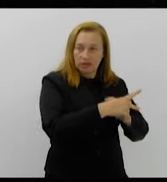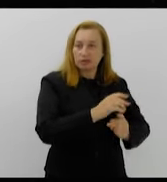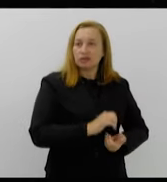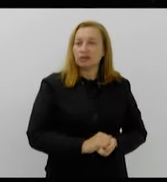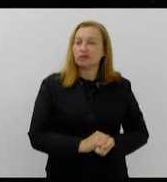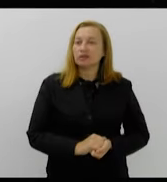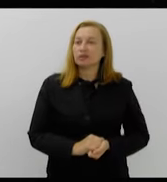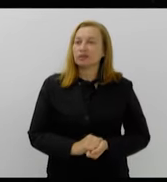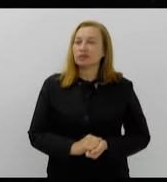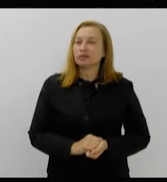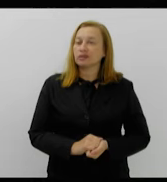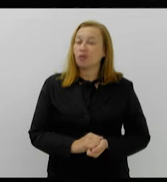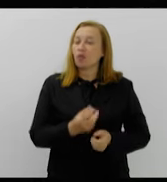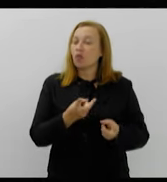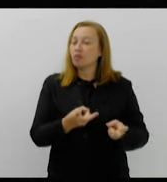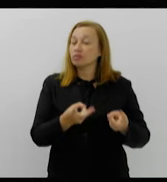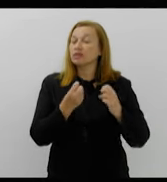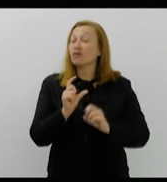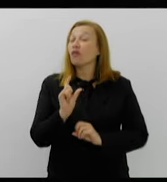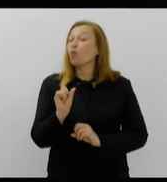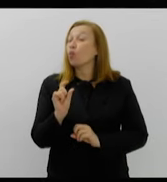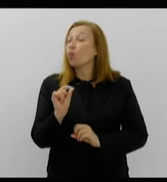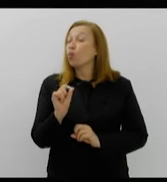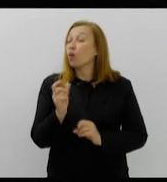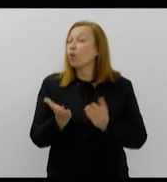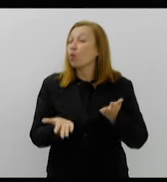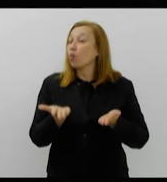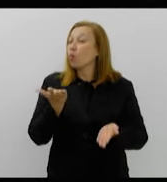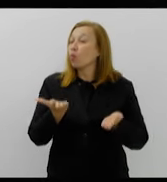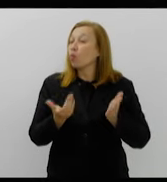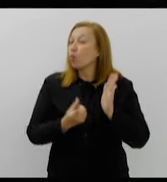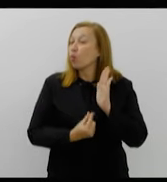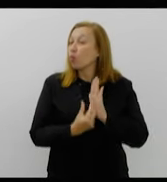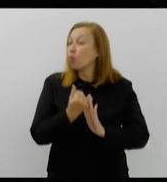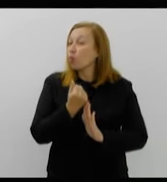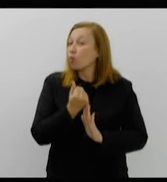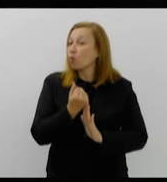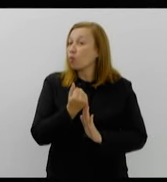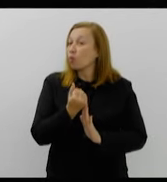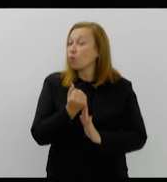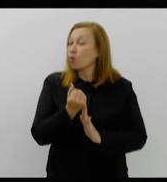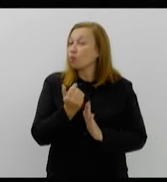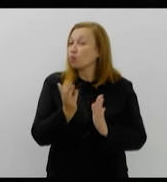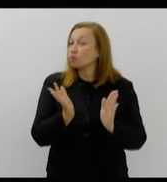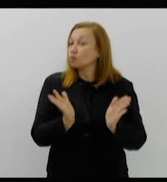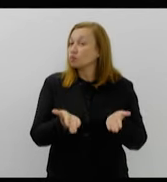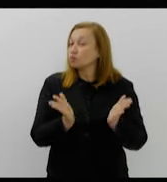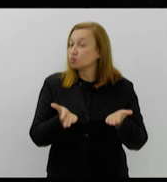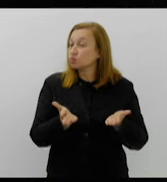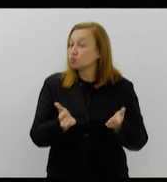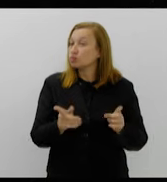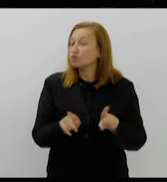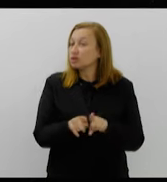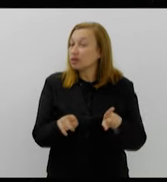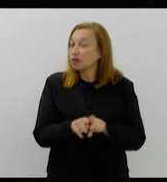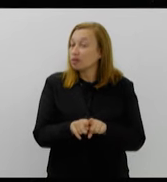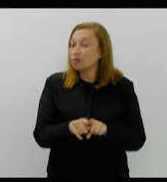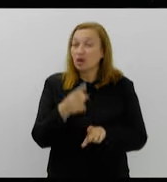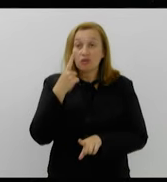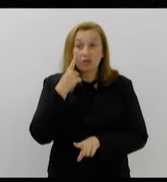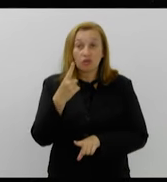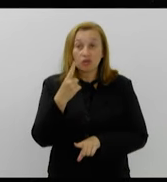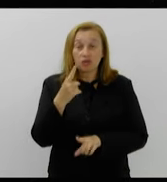deve observar o equilíbrio financeiro e atuarial conforme também previsto no